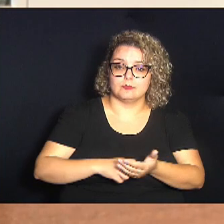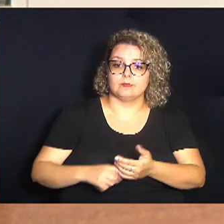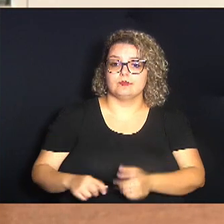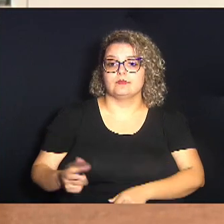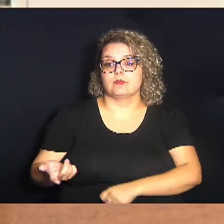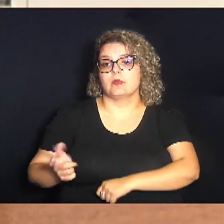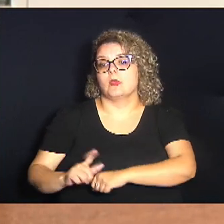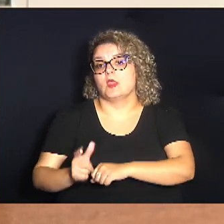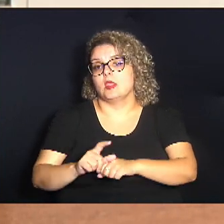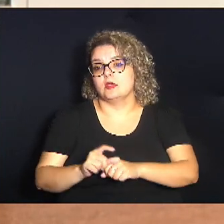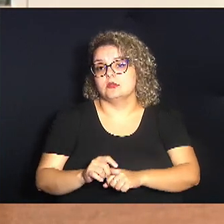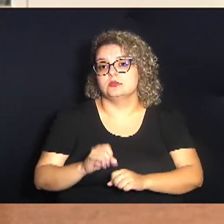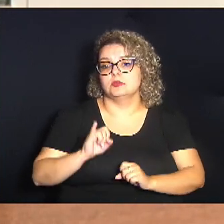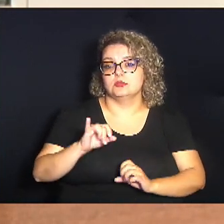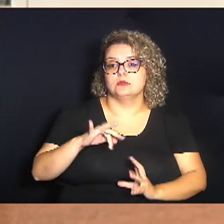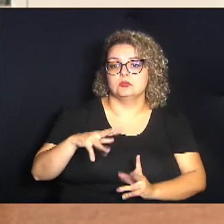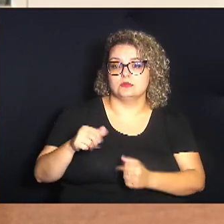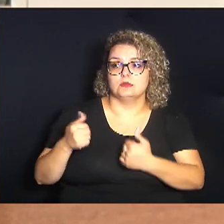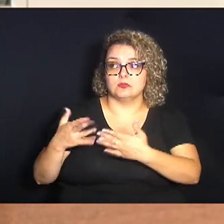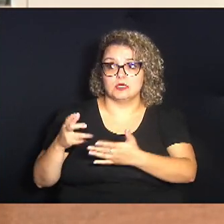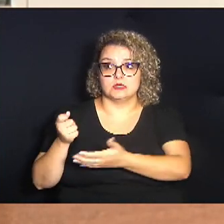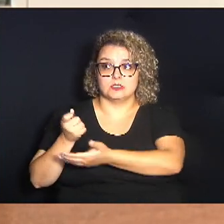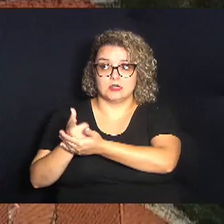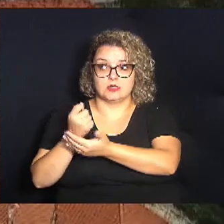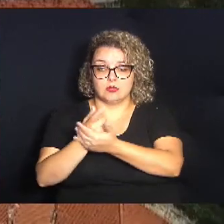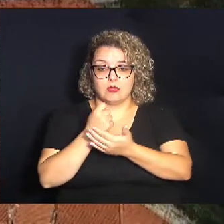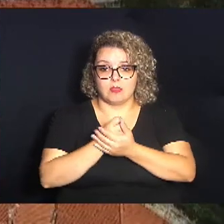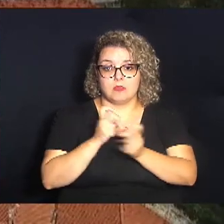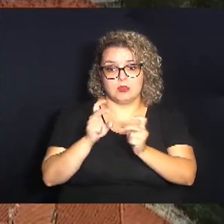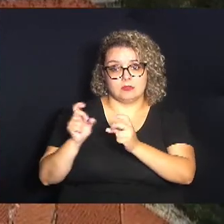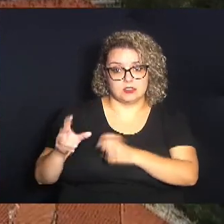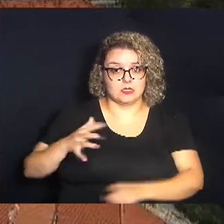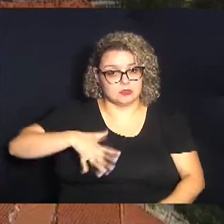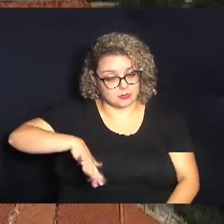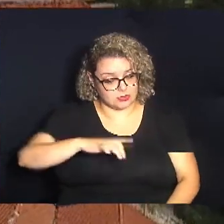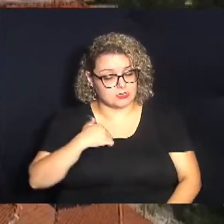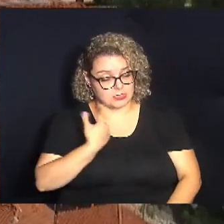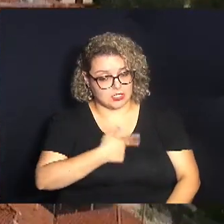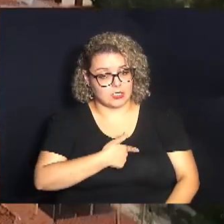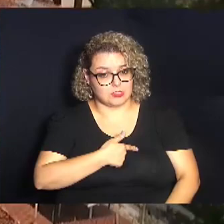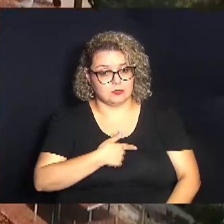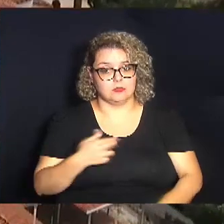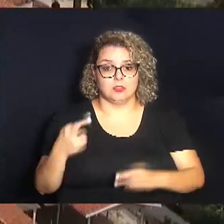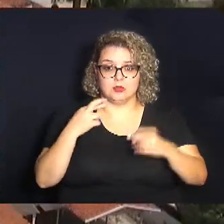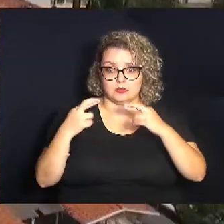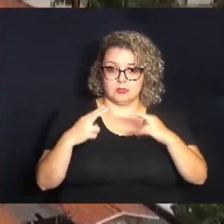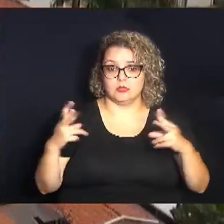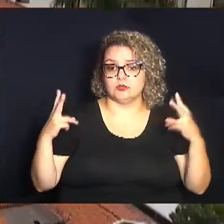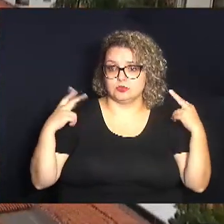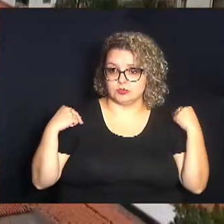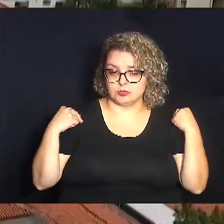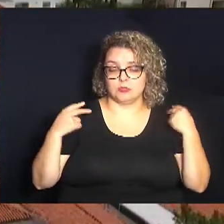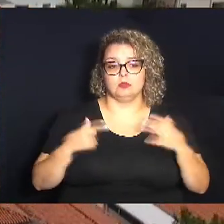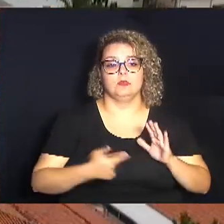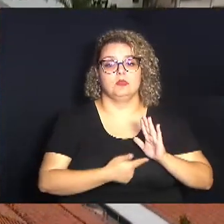as importações e exportações da nossa região. A revisão da lei do motorista também foi apontada como um ponto importante